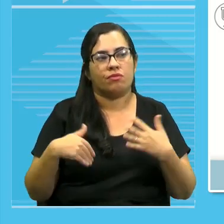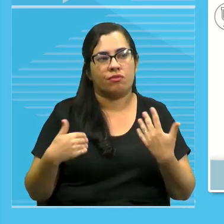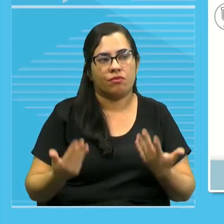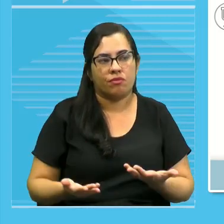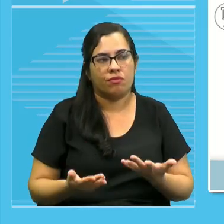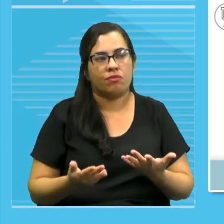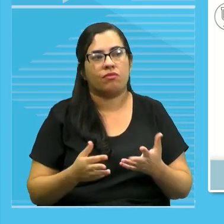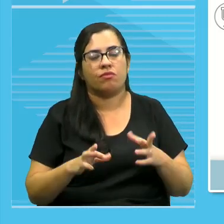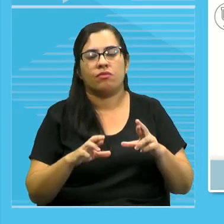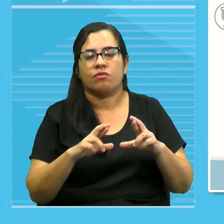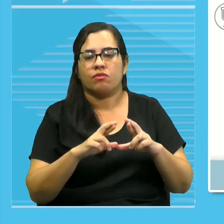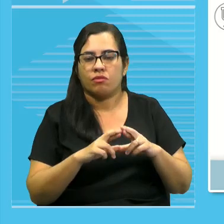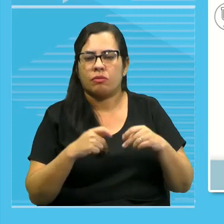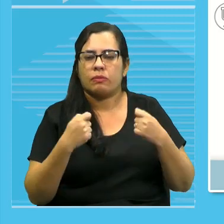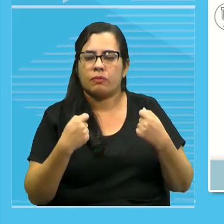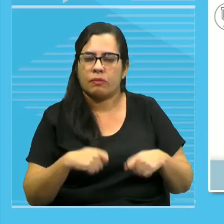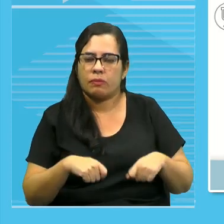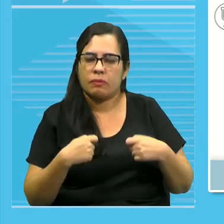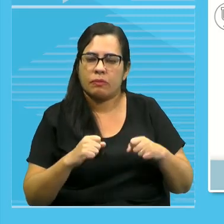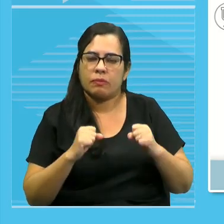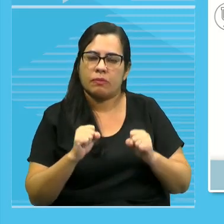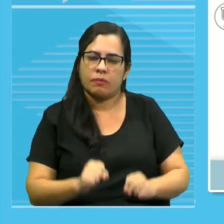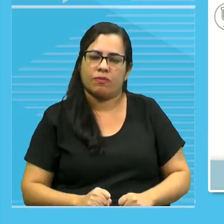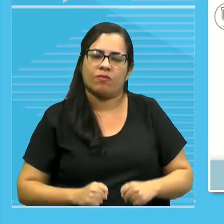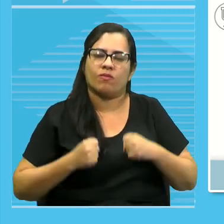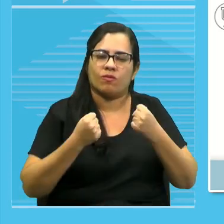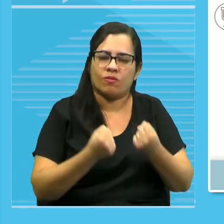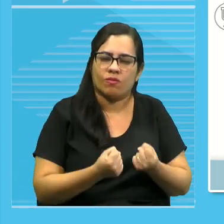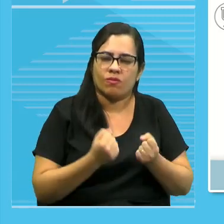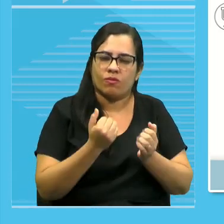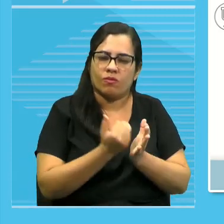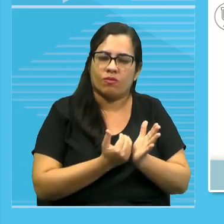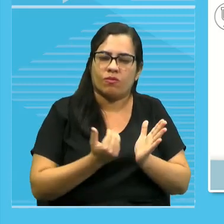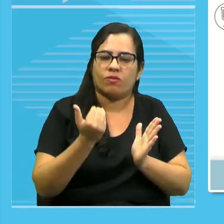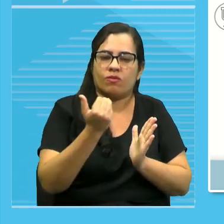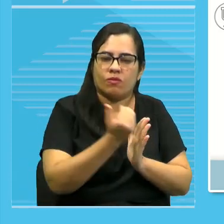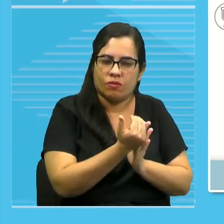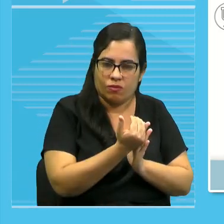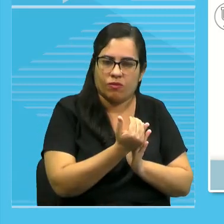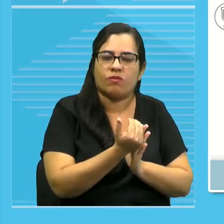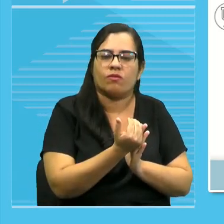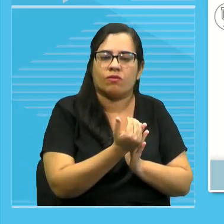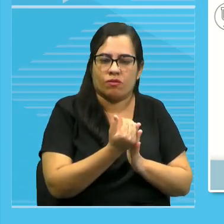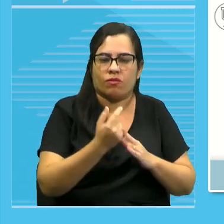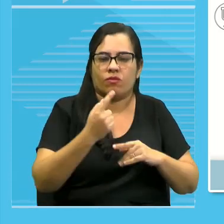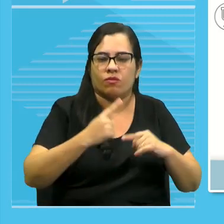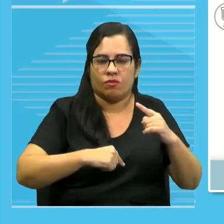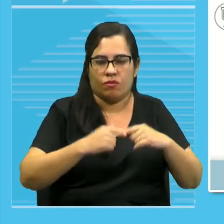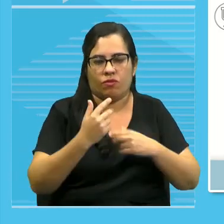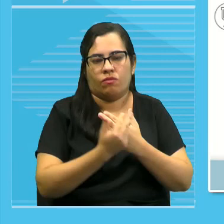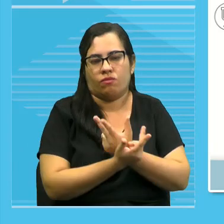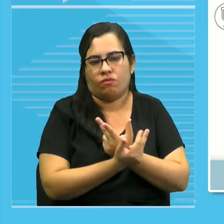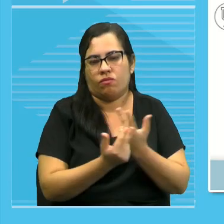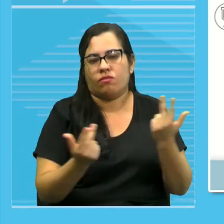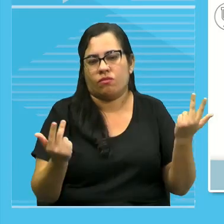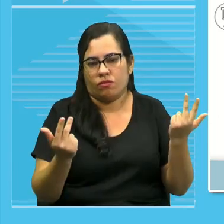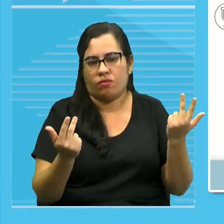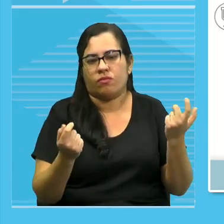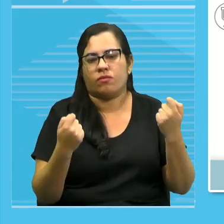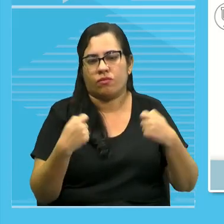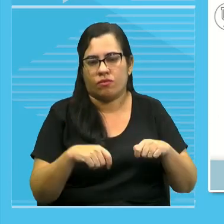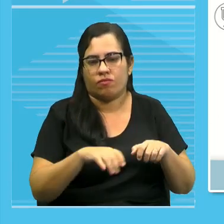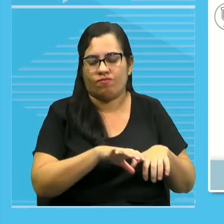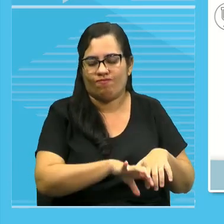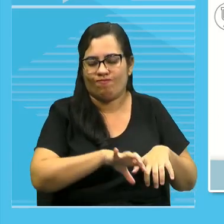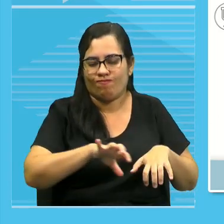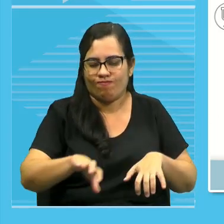requer um esforço extra para separar os materiais tem que separar